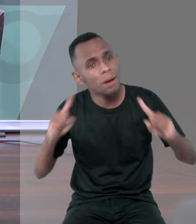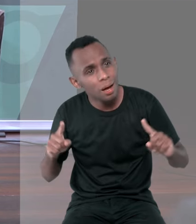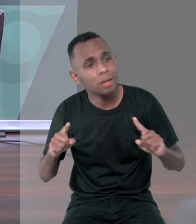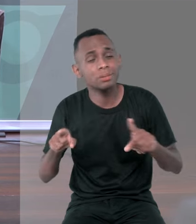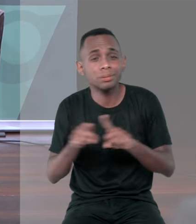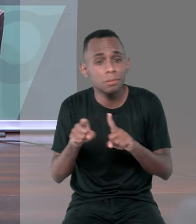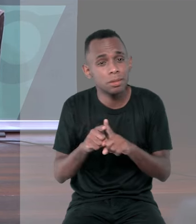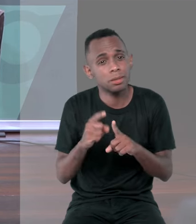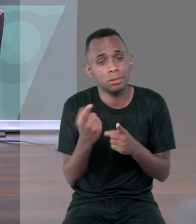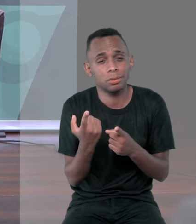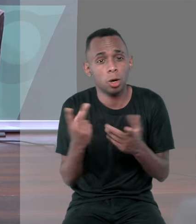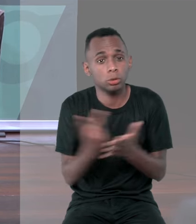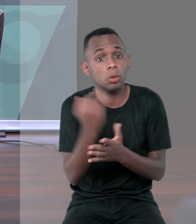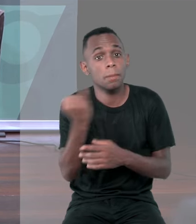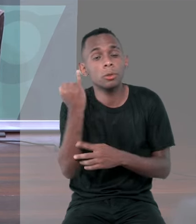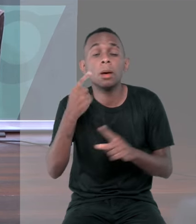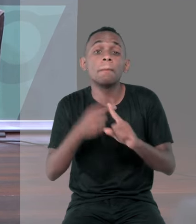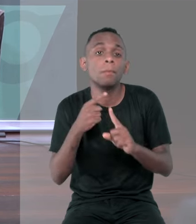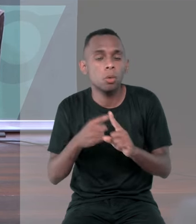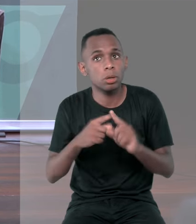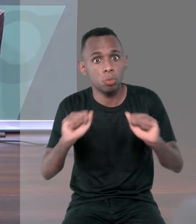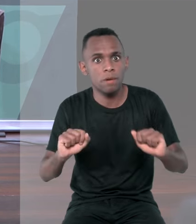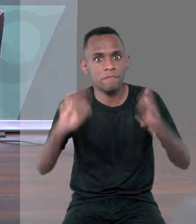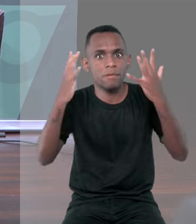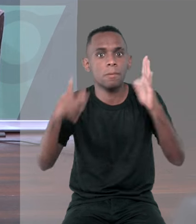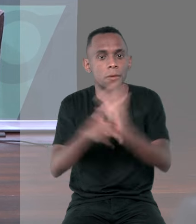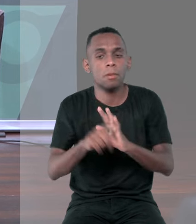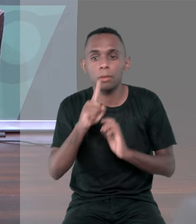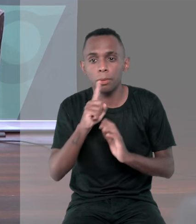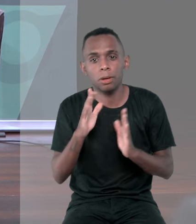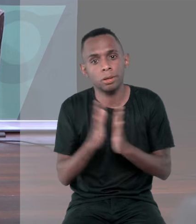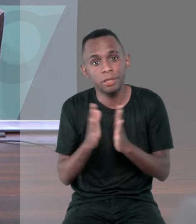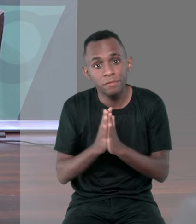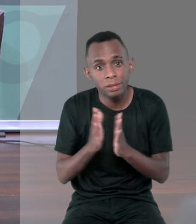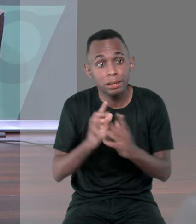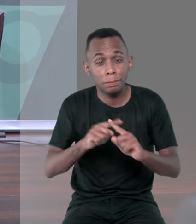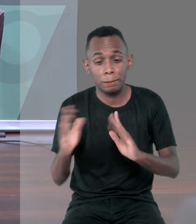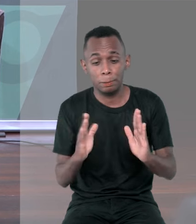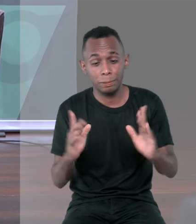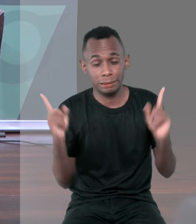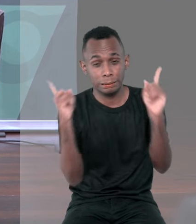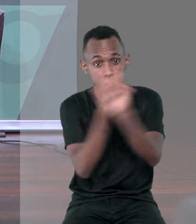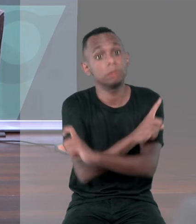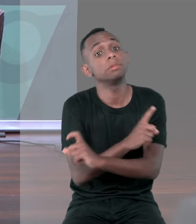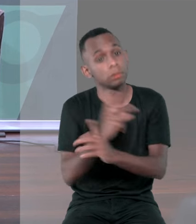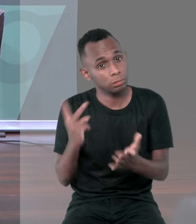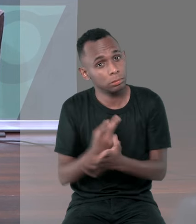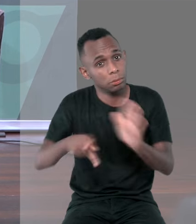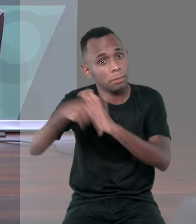um apontamento, que ele estava comemorando o aniversário, mas ele estava passando por um momento de muita turbulência, digamos